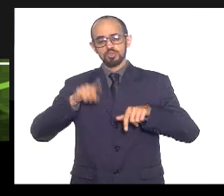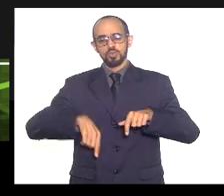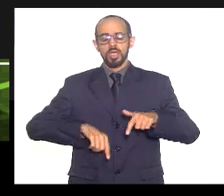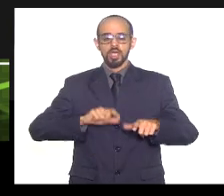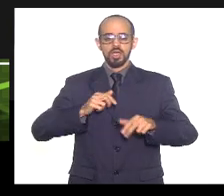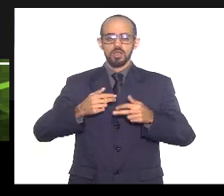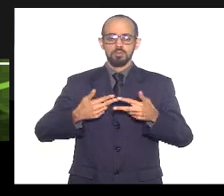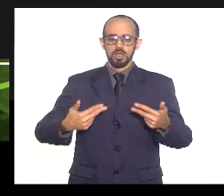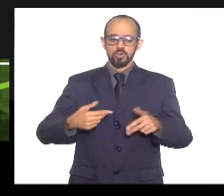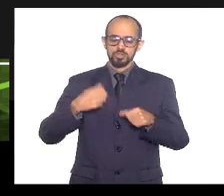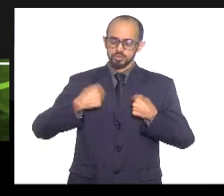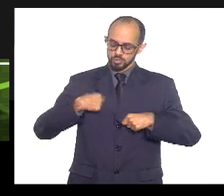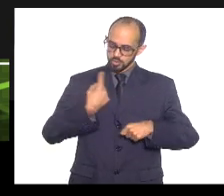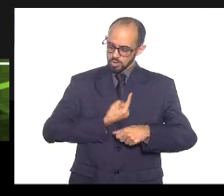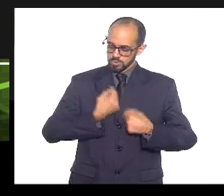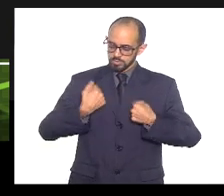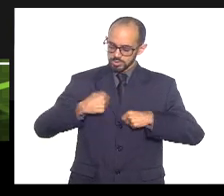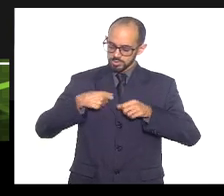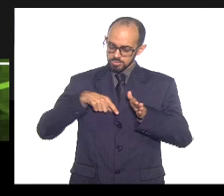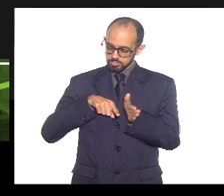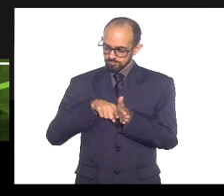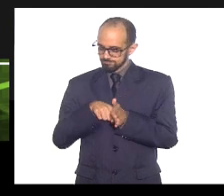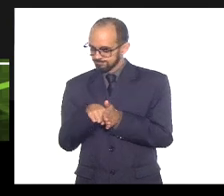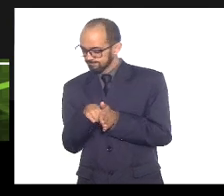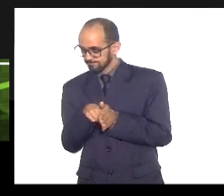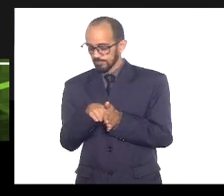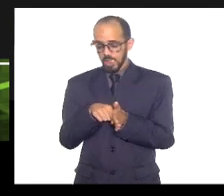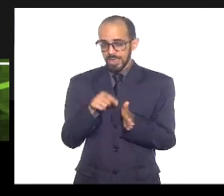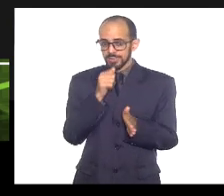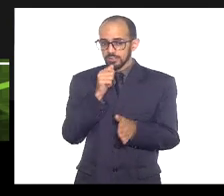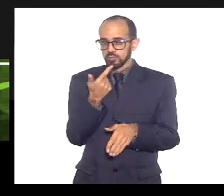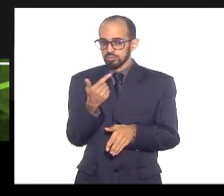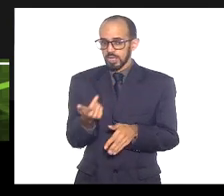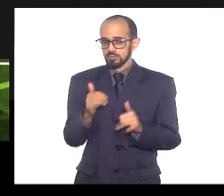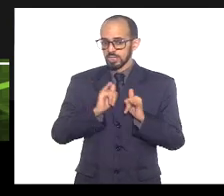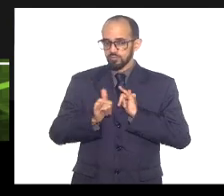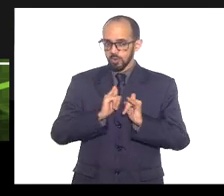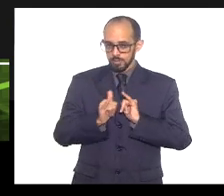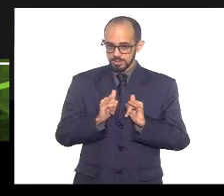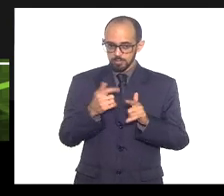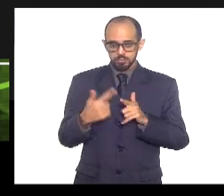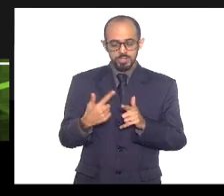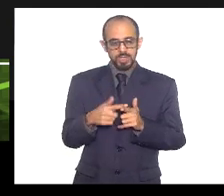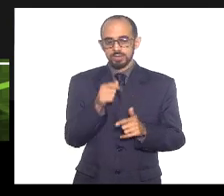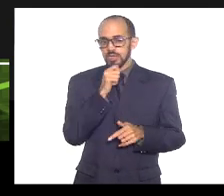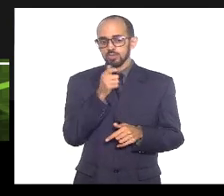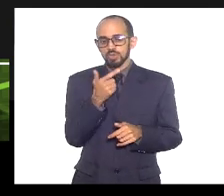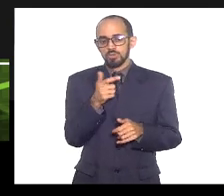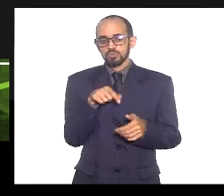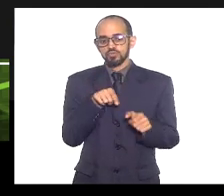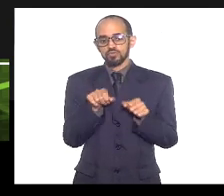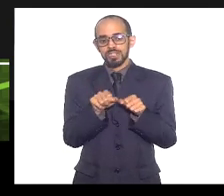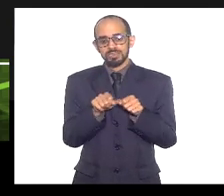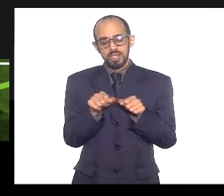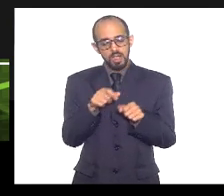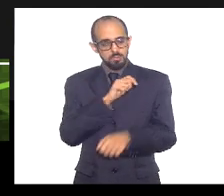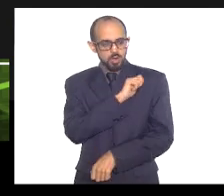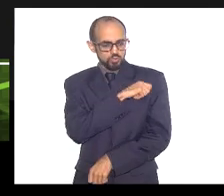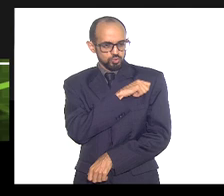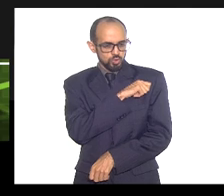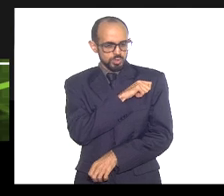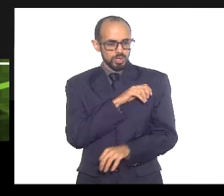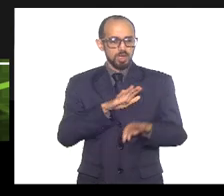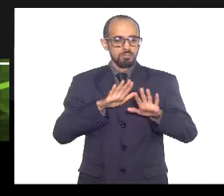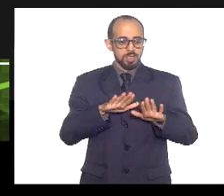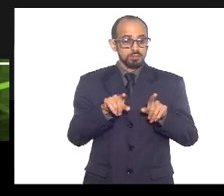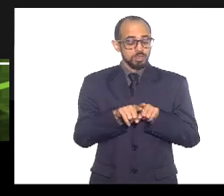ainda a ser verificada. Não temos essa informação porque ainda não realizamos uma auditoria nesse sentido. E como eu comentei,